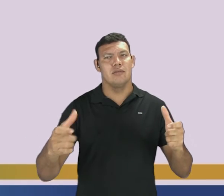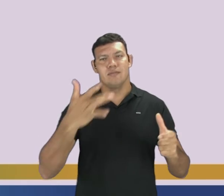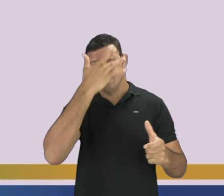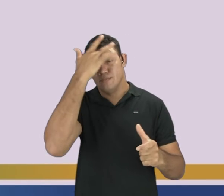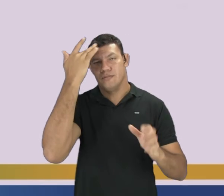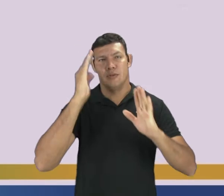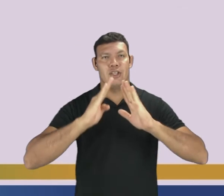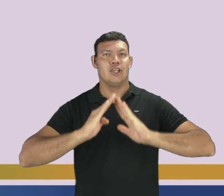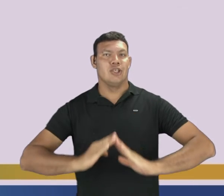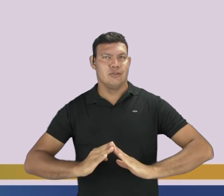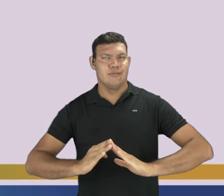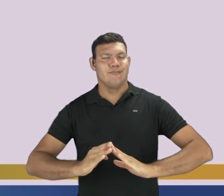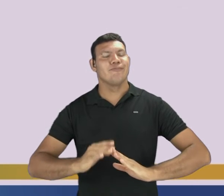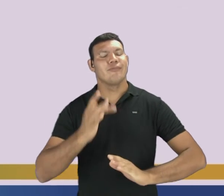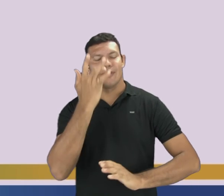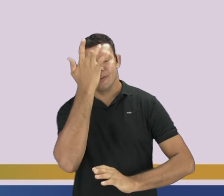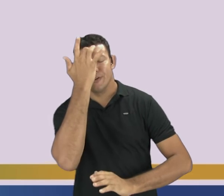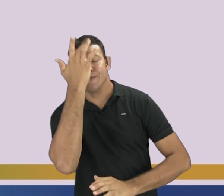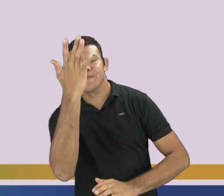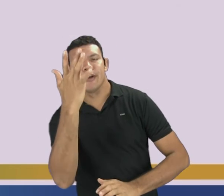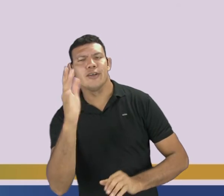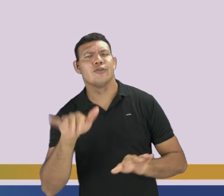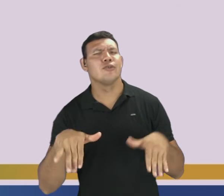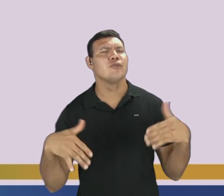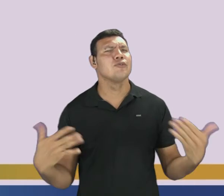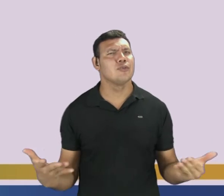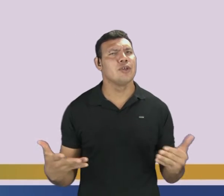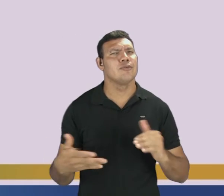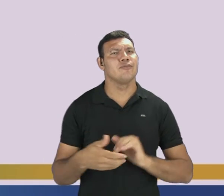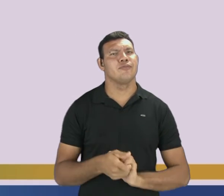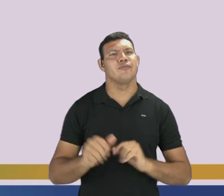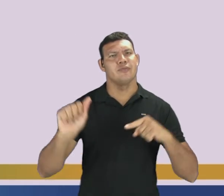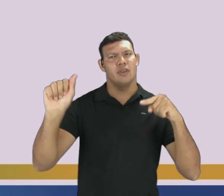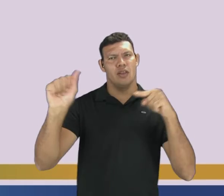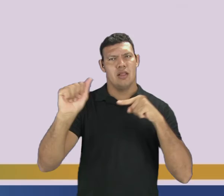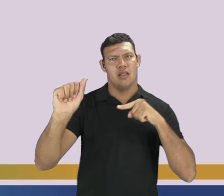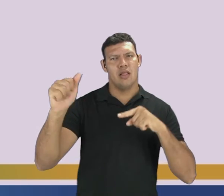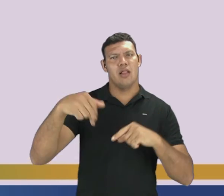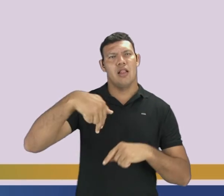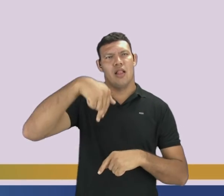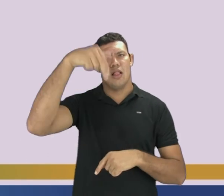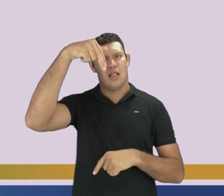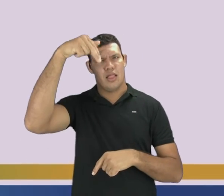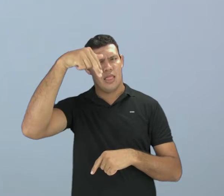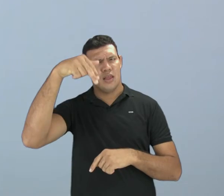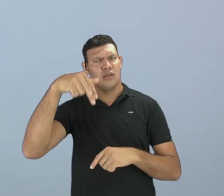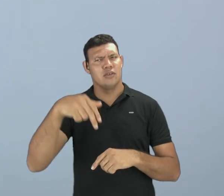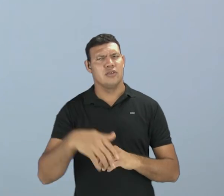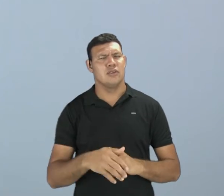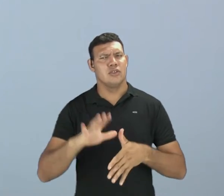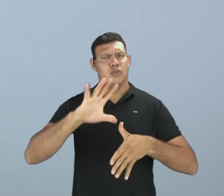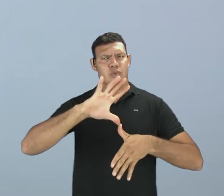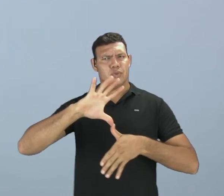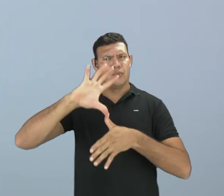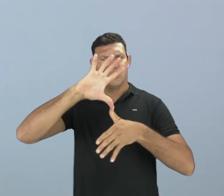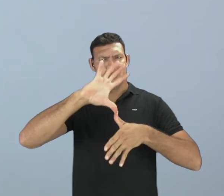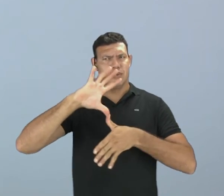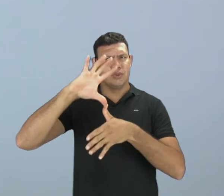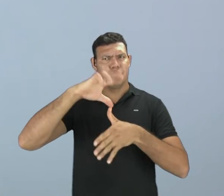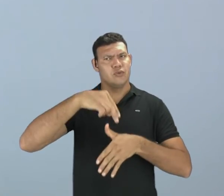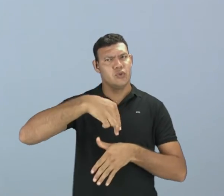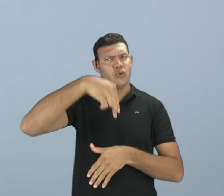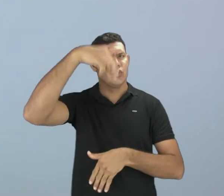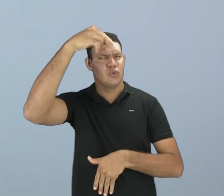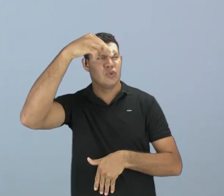fácil de responder, né? Então, qual é a região? Vamos lá. É a região norte? Então, nós vimos lá no mapa que a